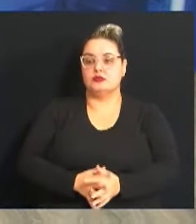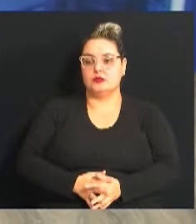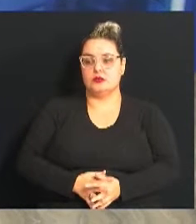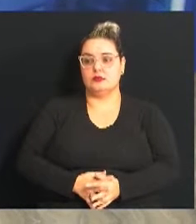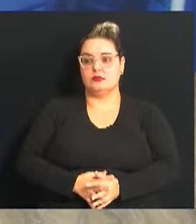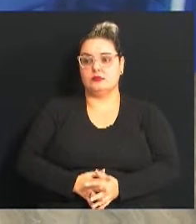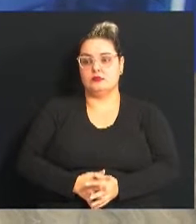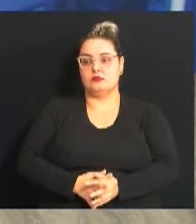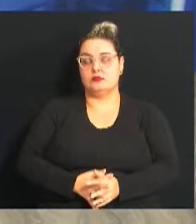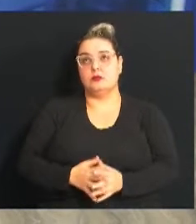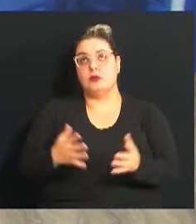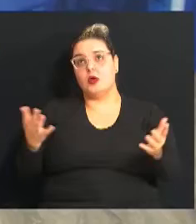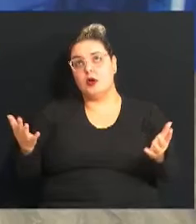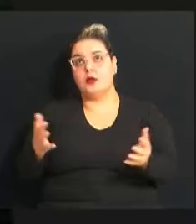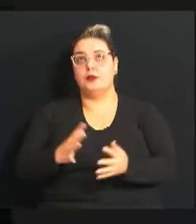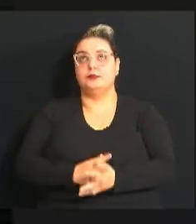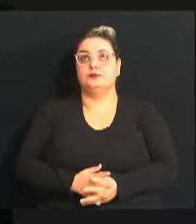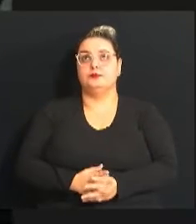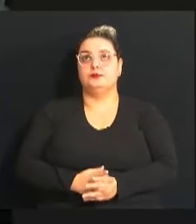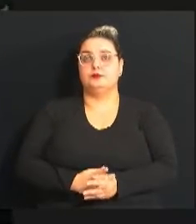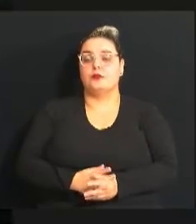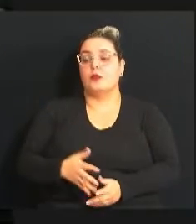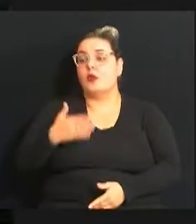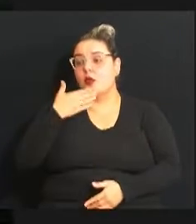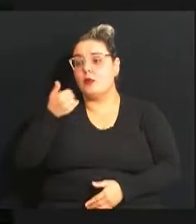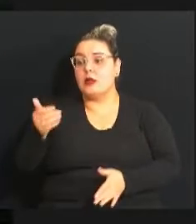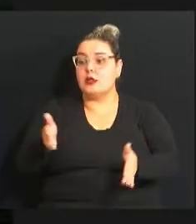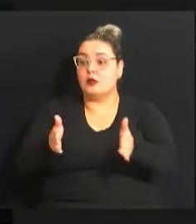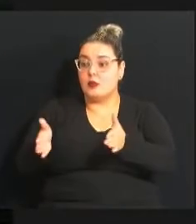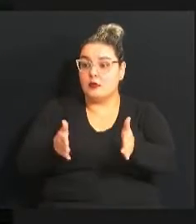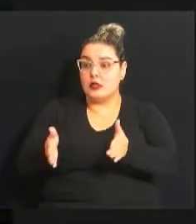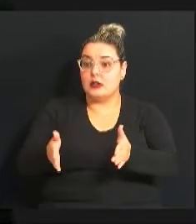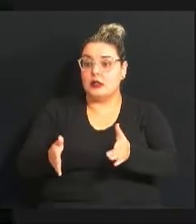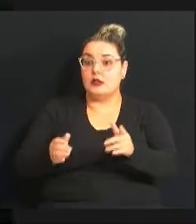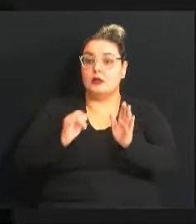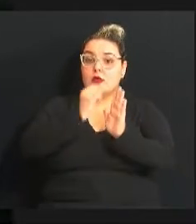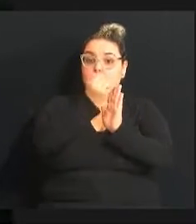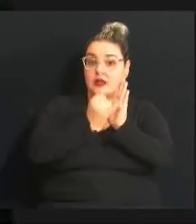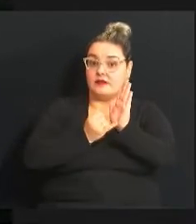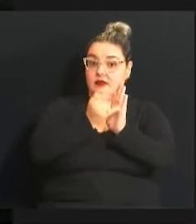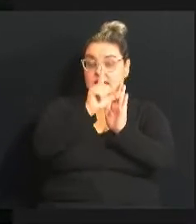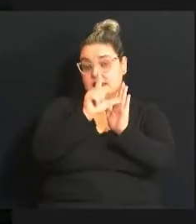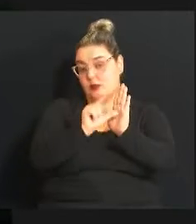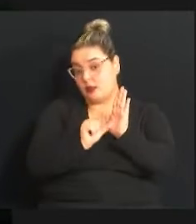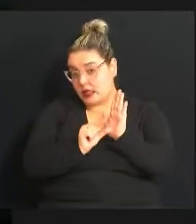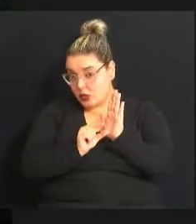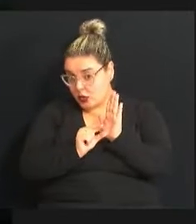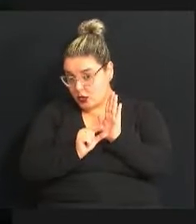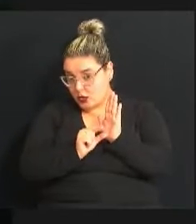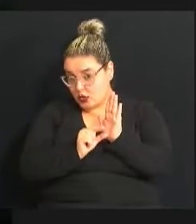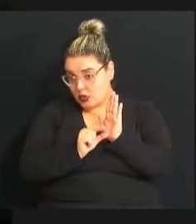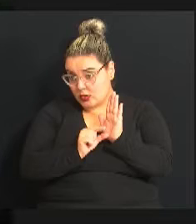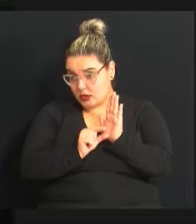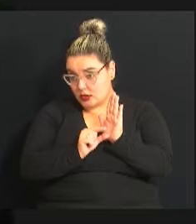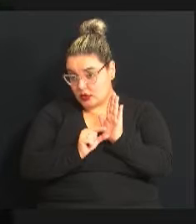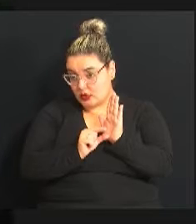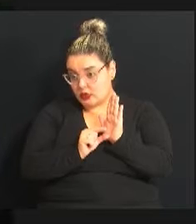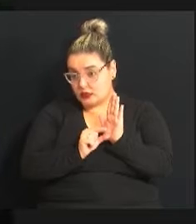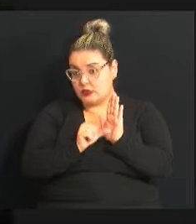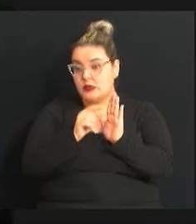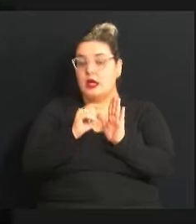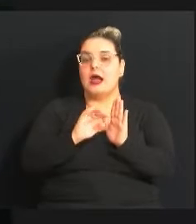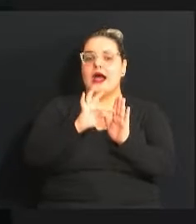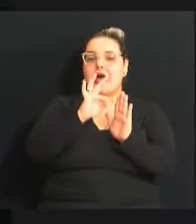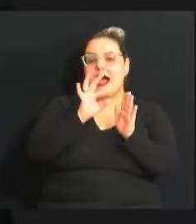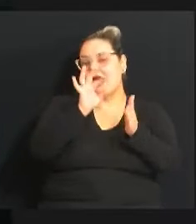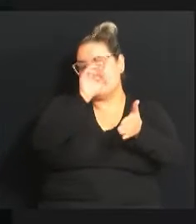Olha, o melhor cenário seria, na verdade, uma inflação baixa, né? Uma redução da taxa